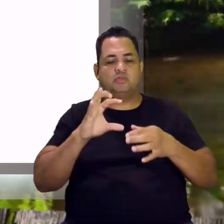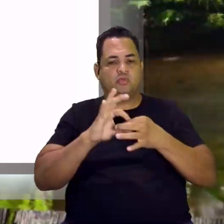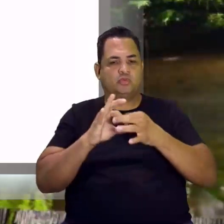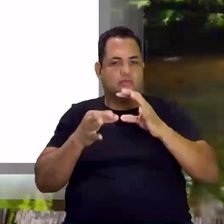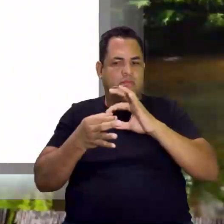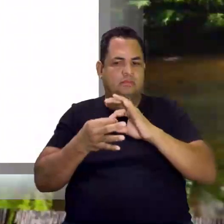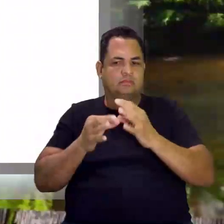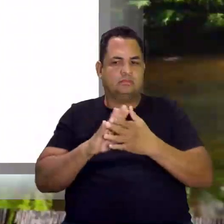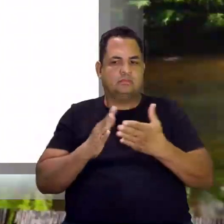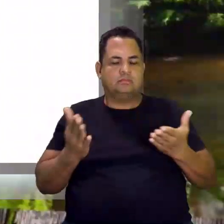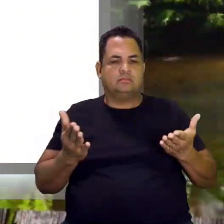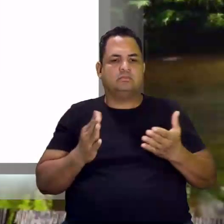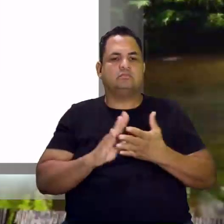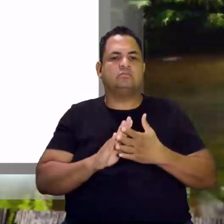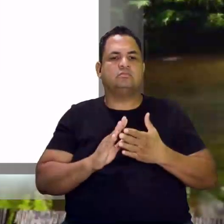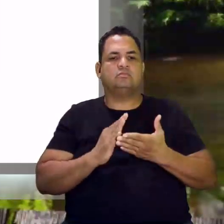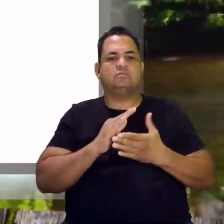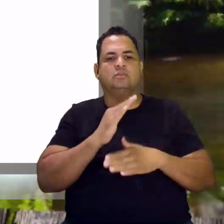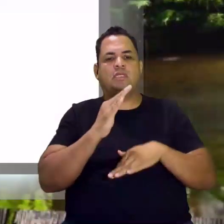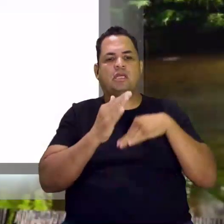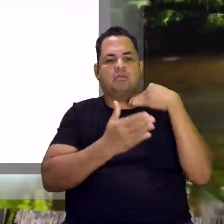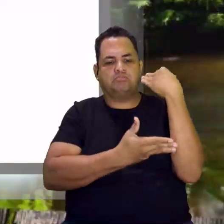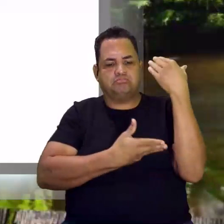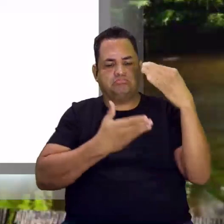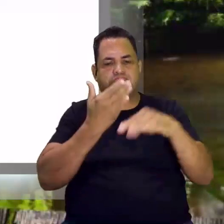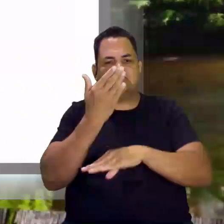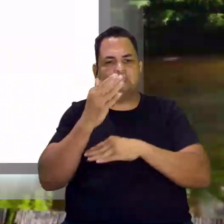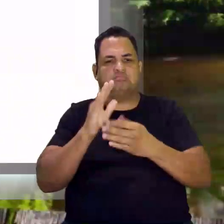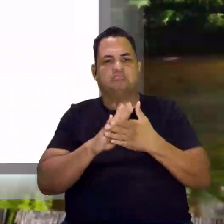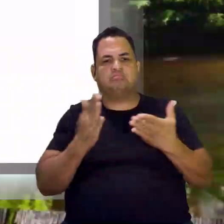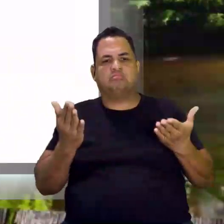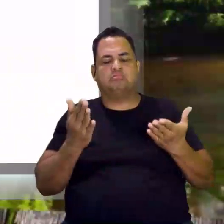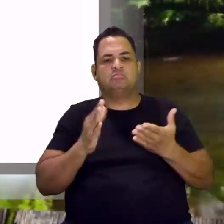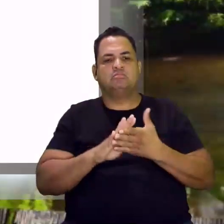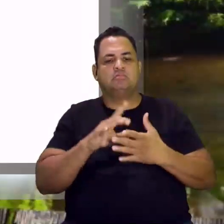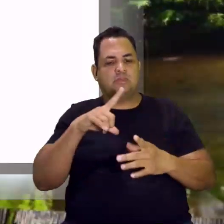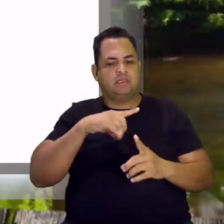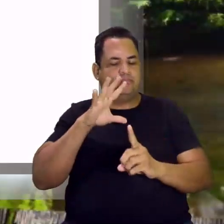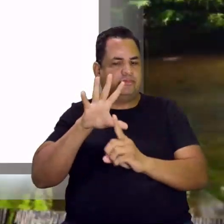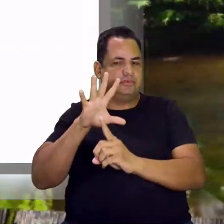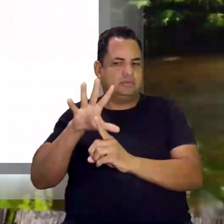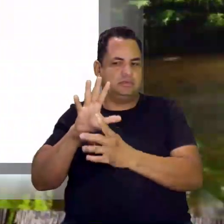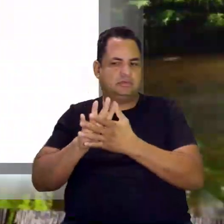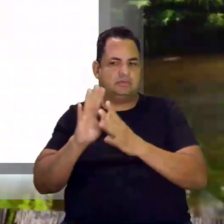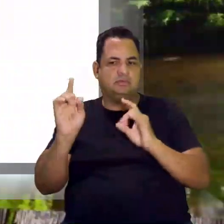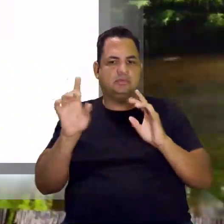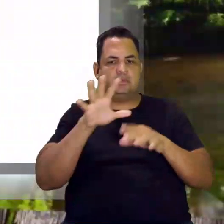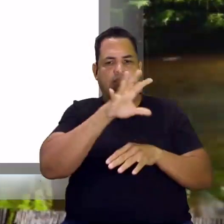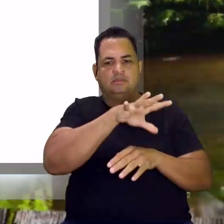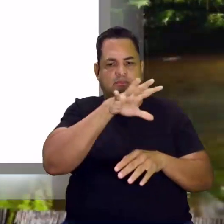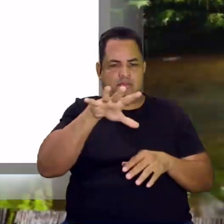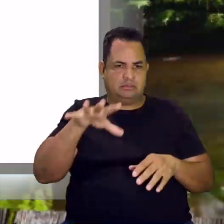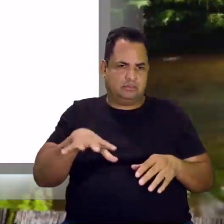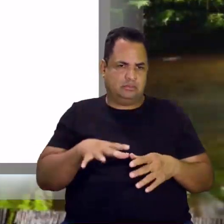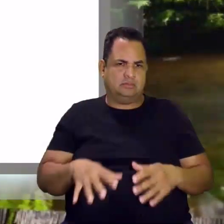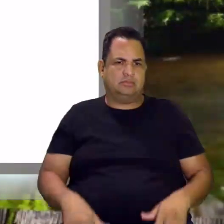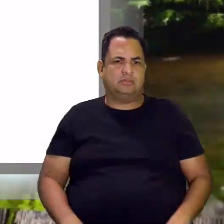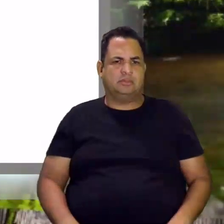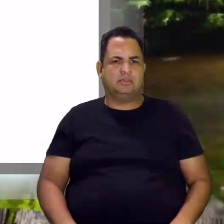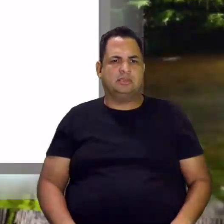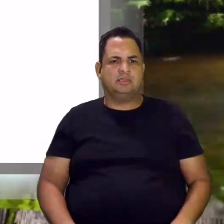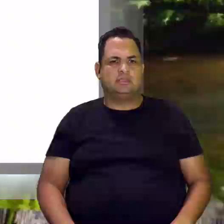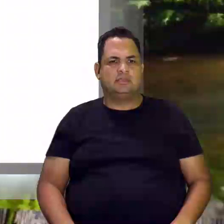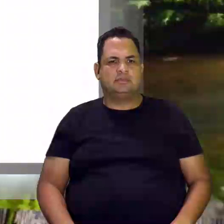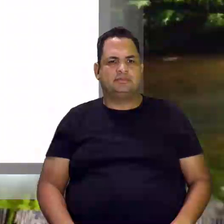conectado. Então não pense que você destruindo uma coisa aqui vai ter influência sim, tá? Fora outras questões,